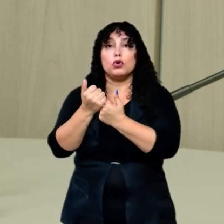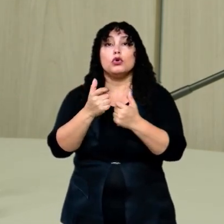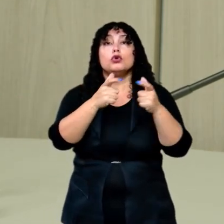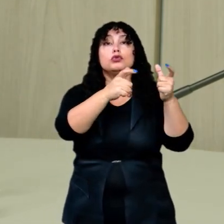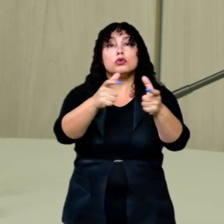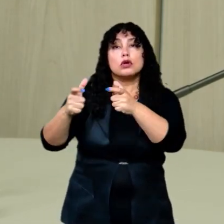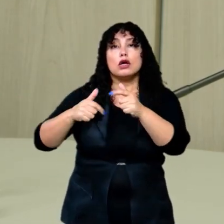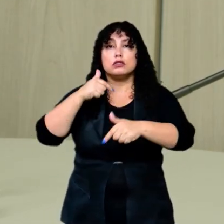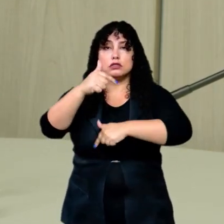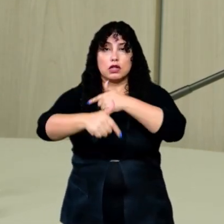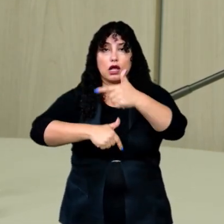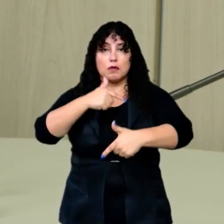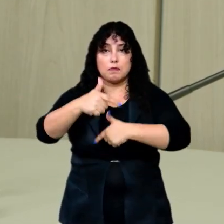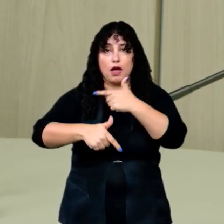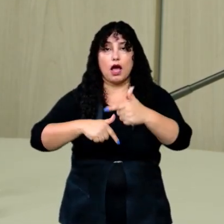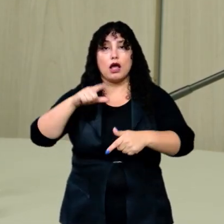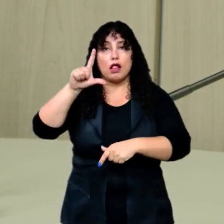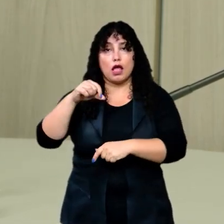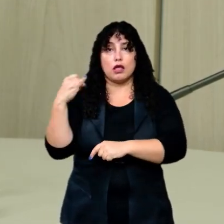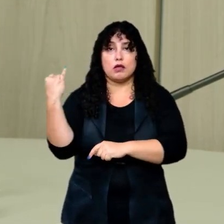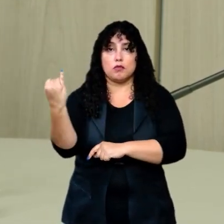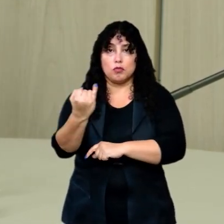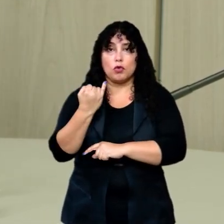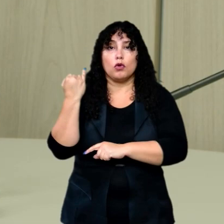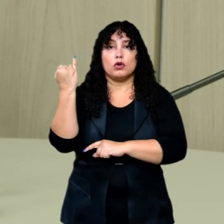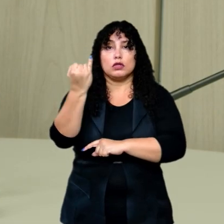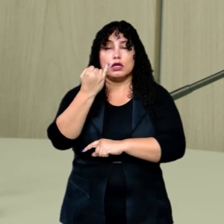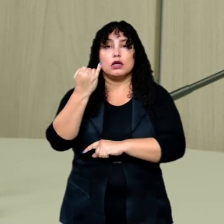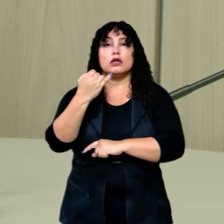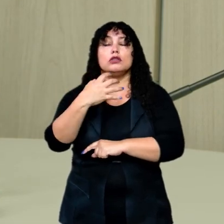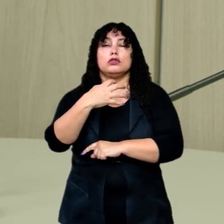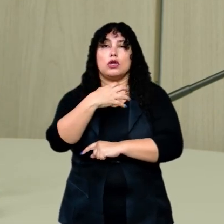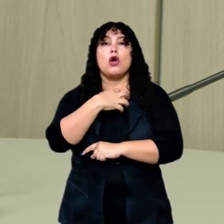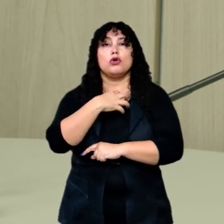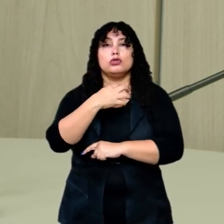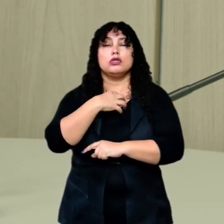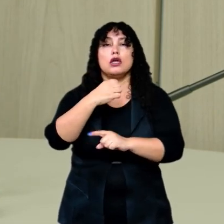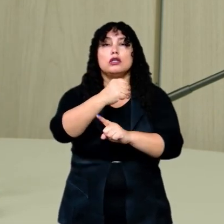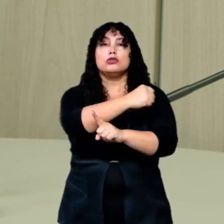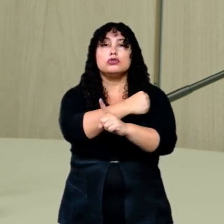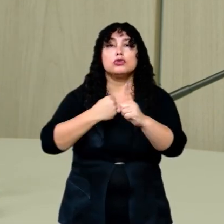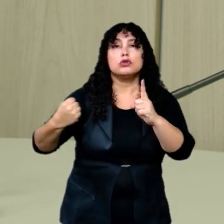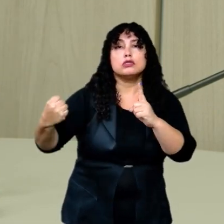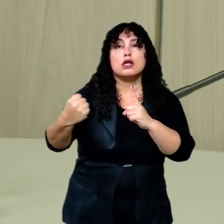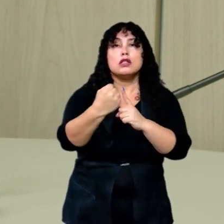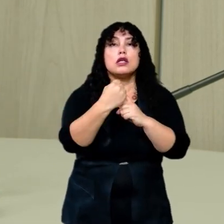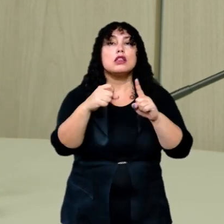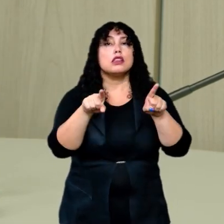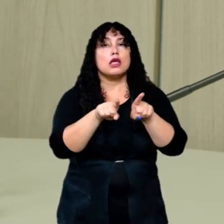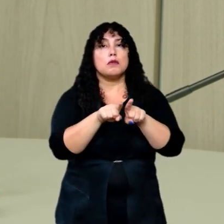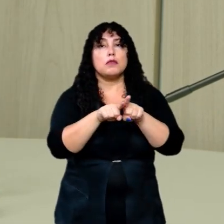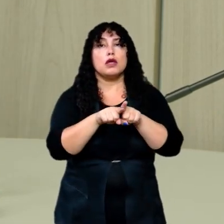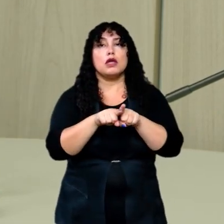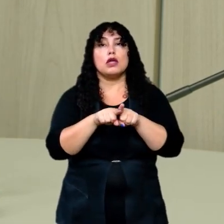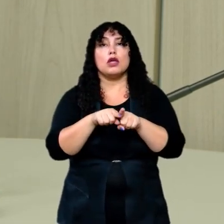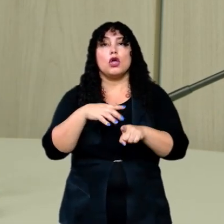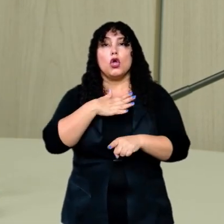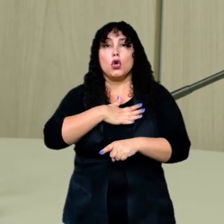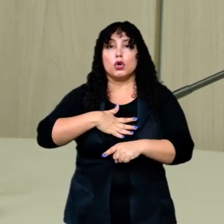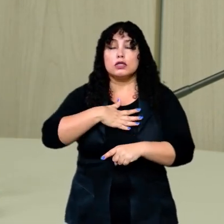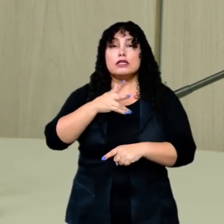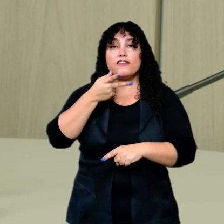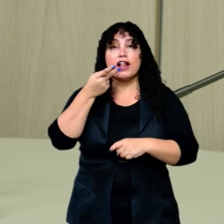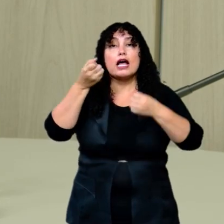de trabalho também são importantes para, que é uma forma de sociabilizar também, né? Mas eu gostaria de mencionar